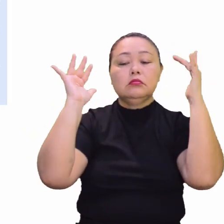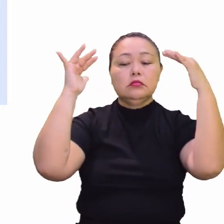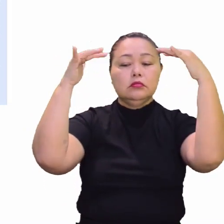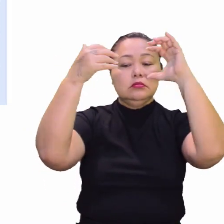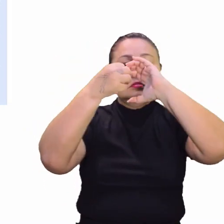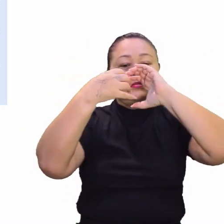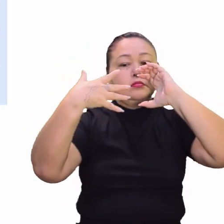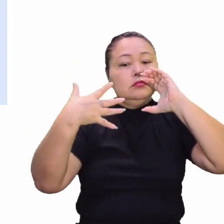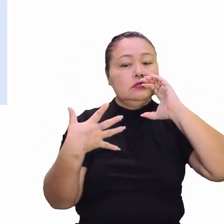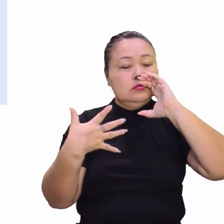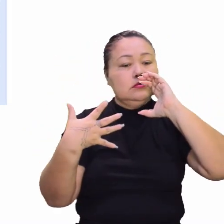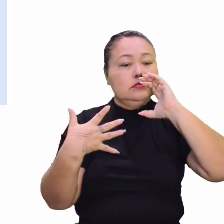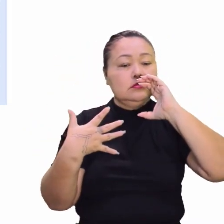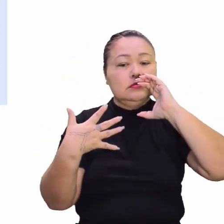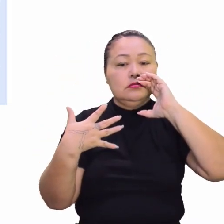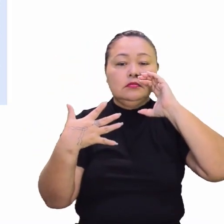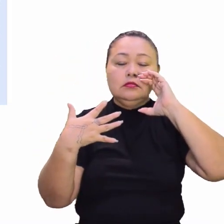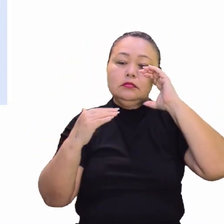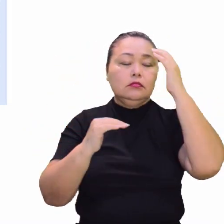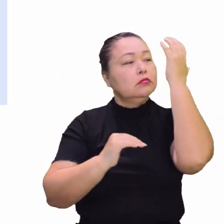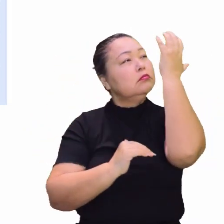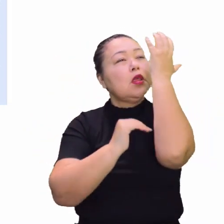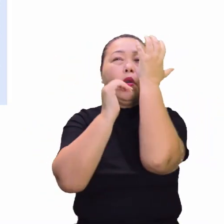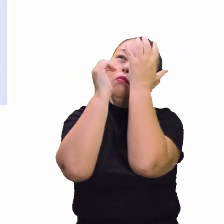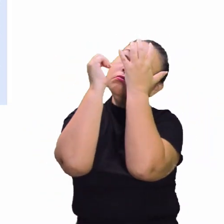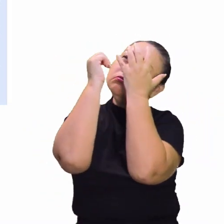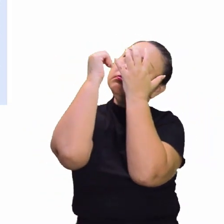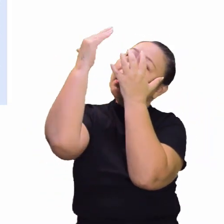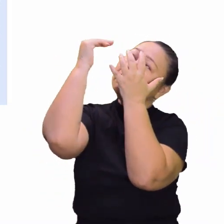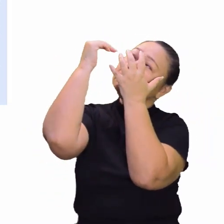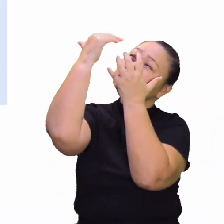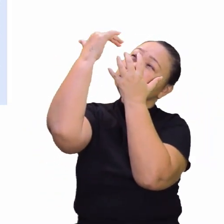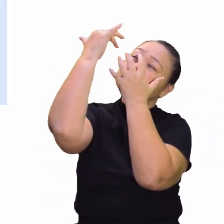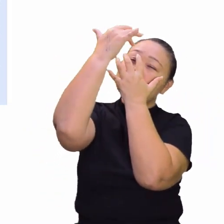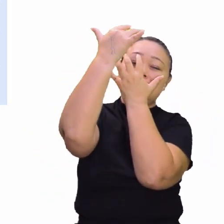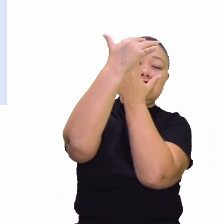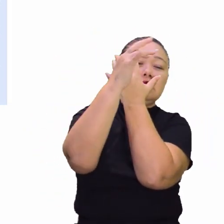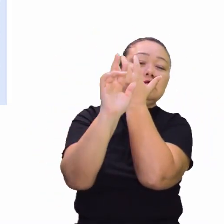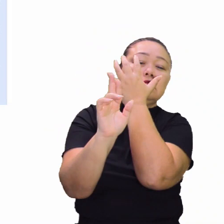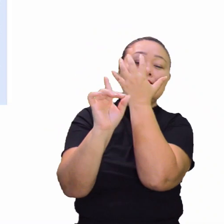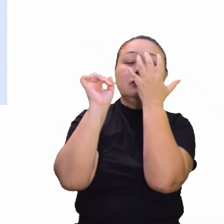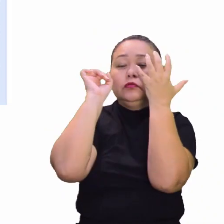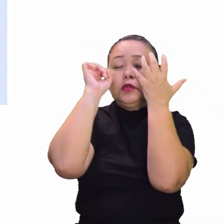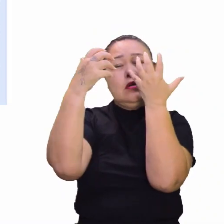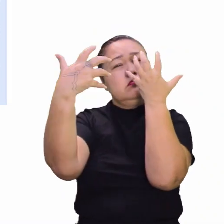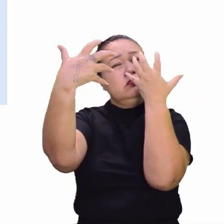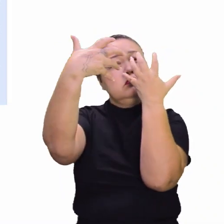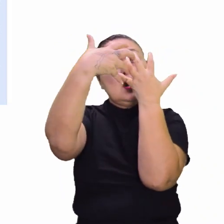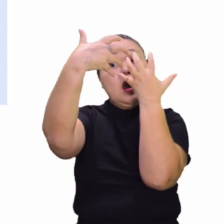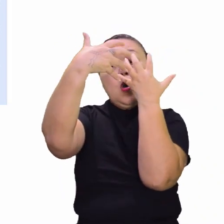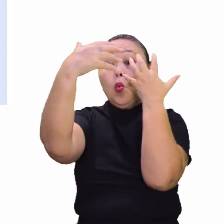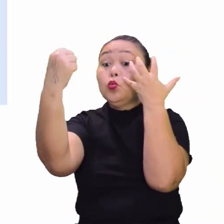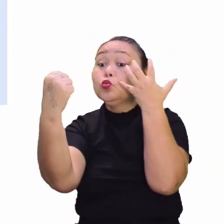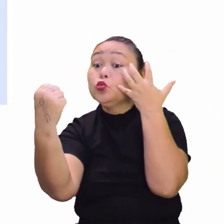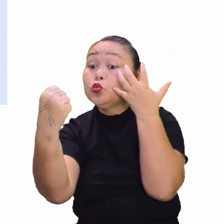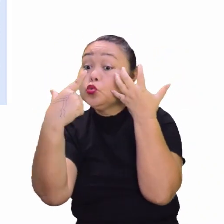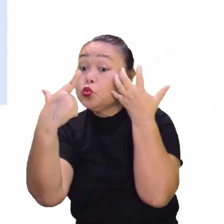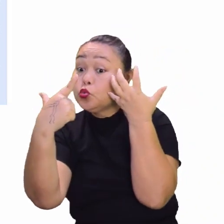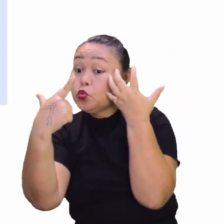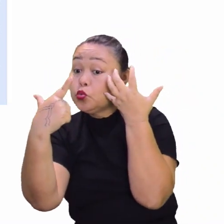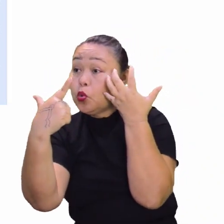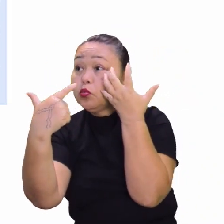caracteriza-se por ser densa no estrato superior, Muito bem. dificultando a penetração